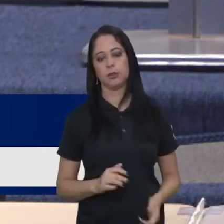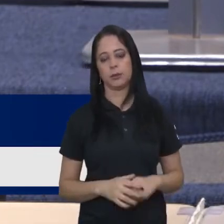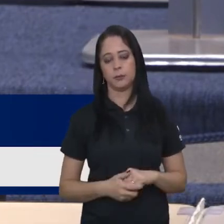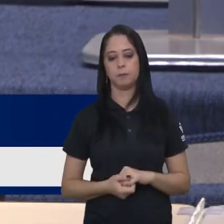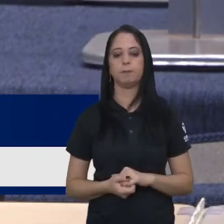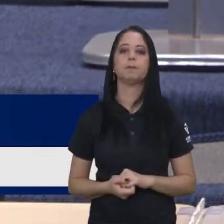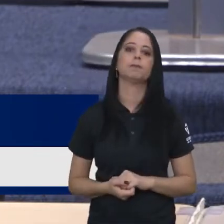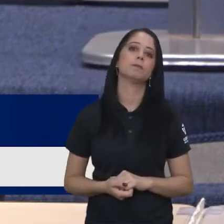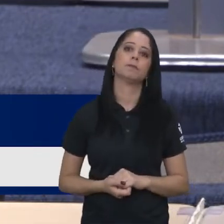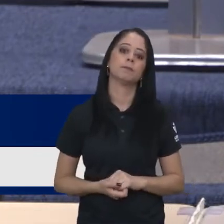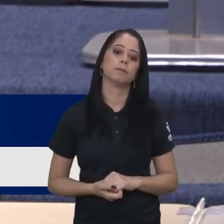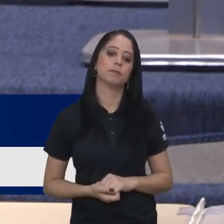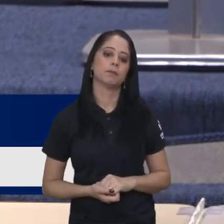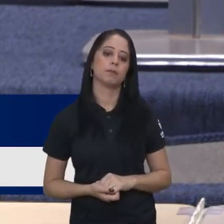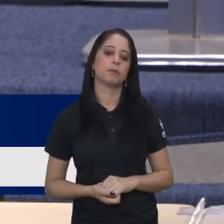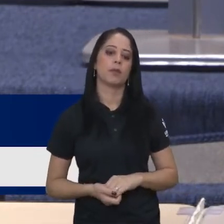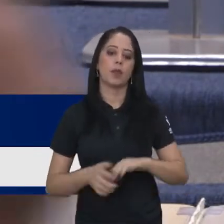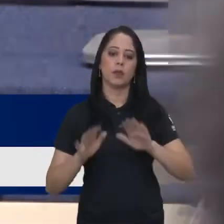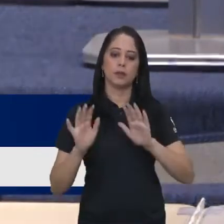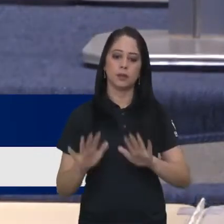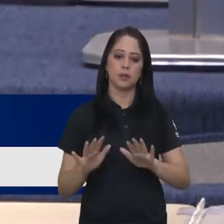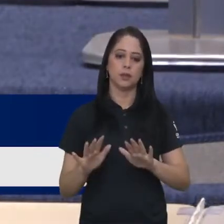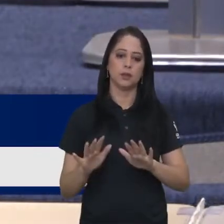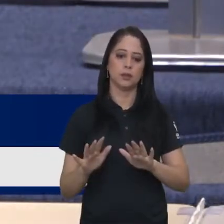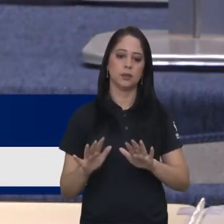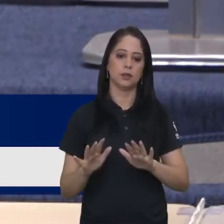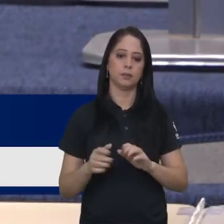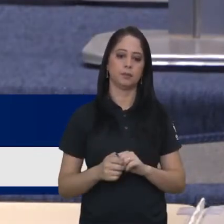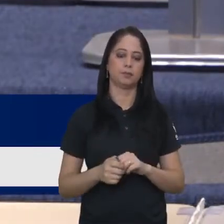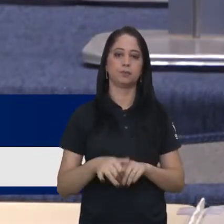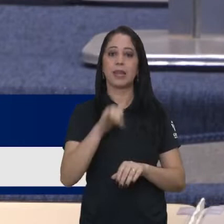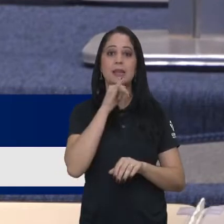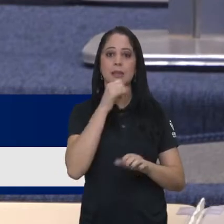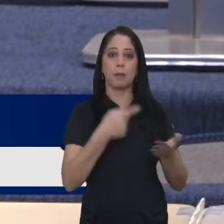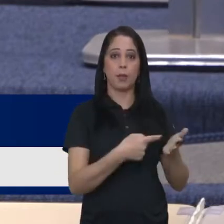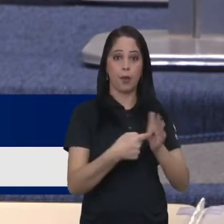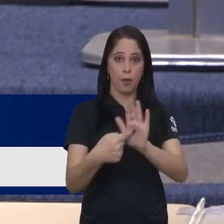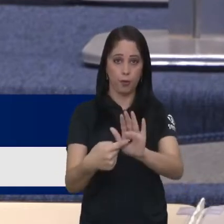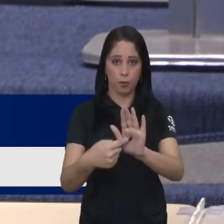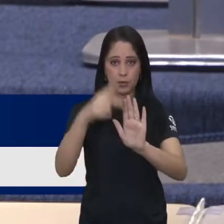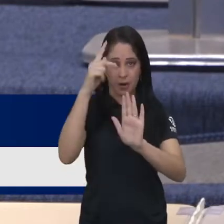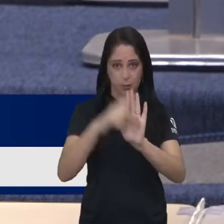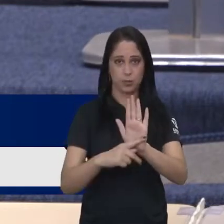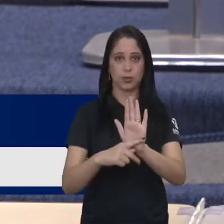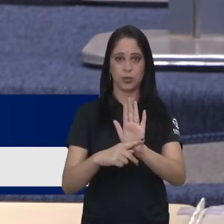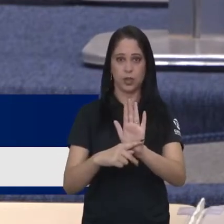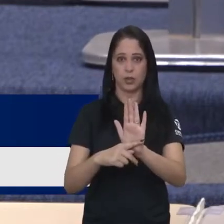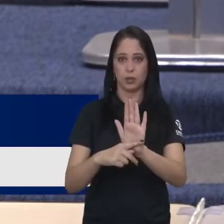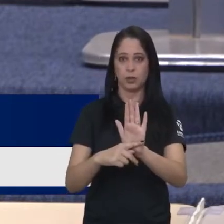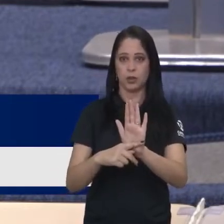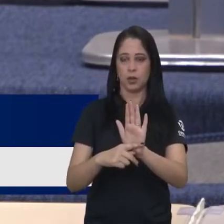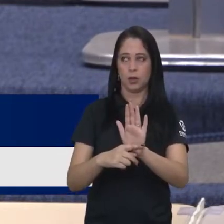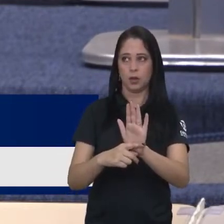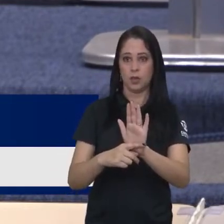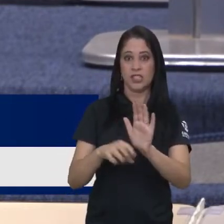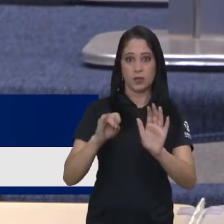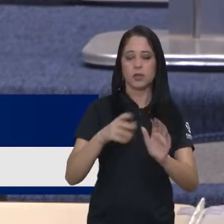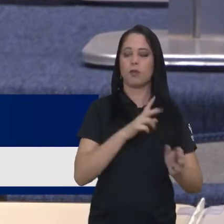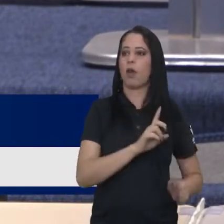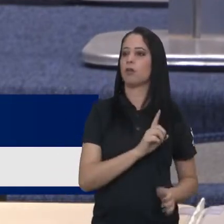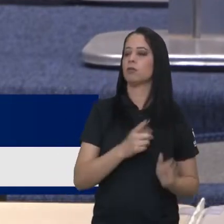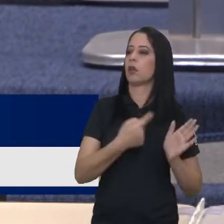projetos de regularização. Mas, para executar esse projeto, porque, a partir do momento que você apresenta o projeto, o projeto aprovado pela prefeitura, você tem um cronograma a cumprir.